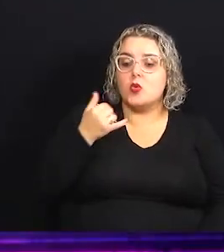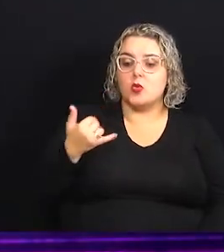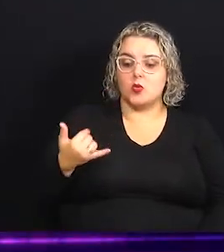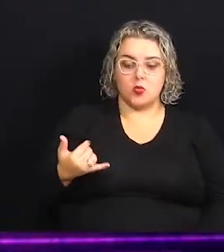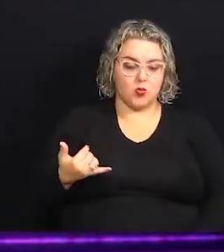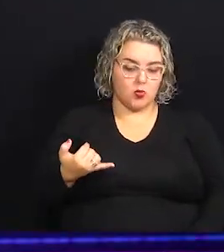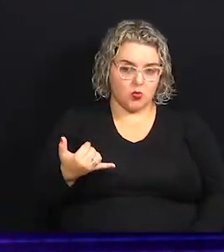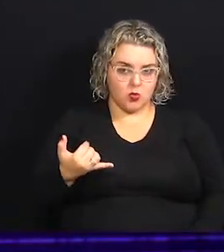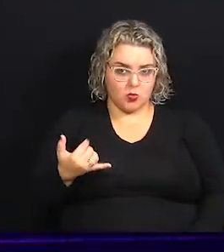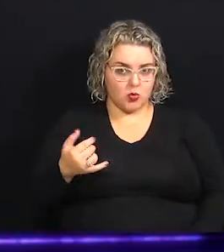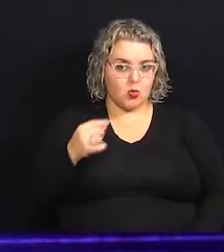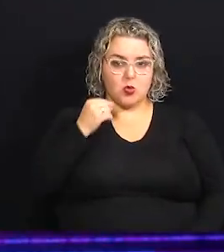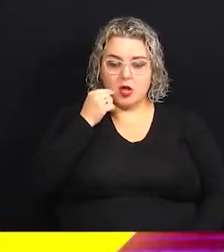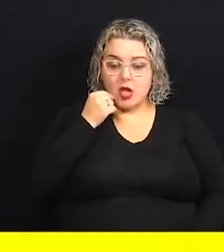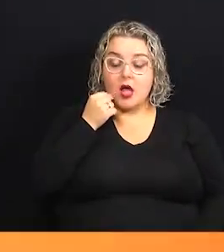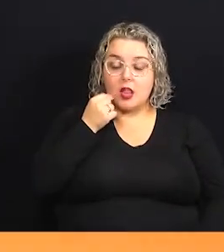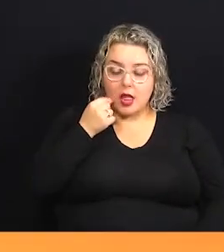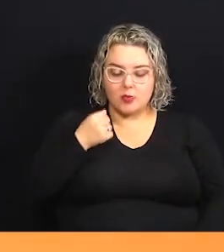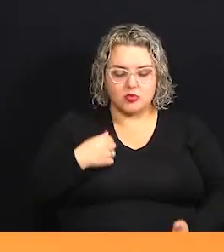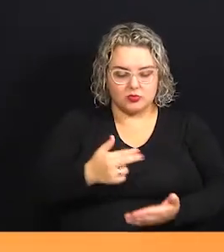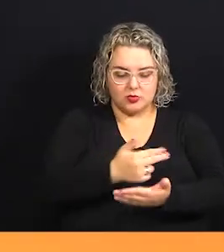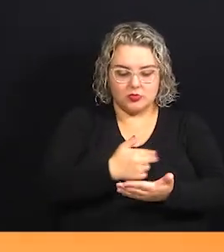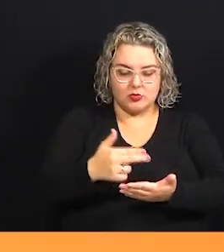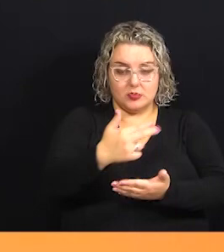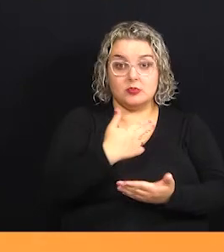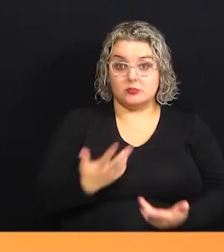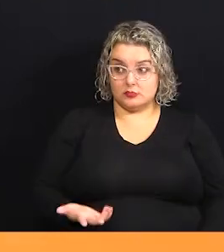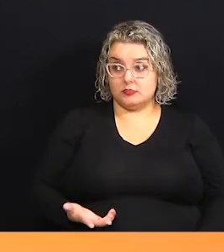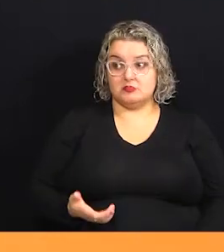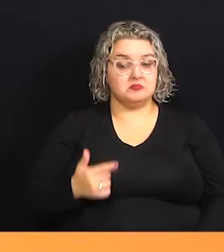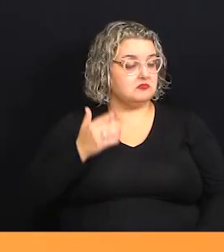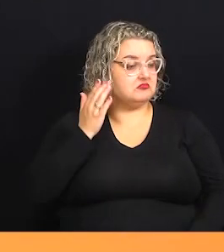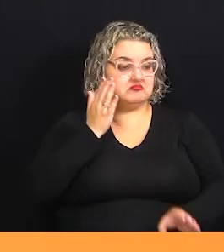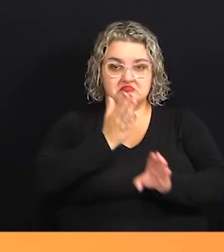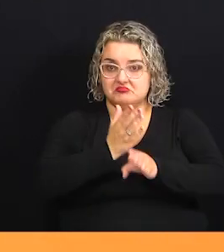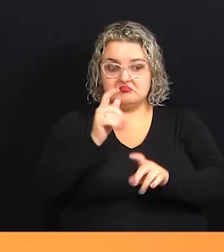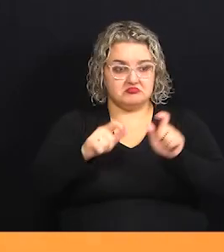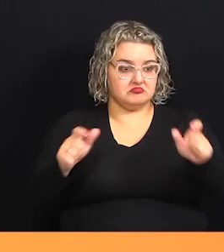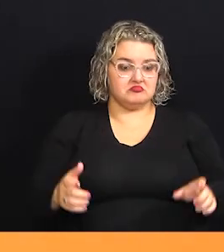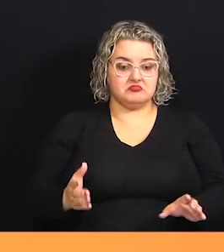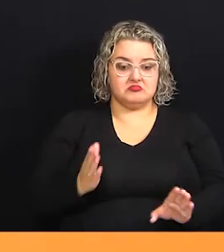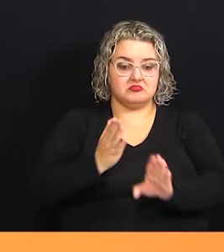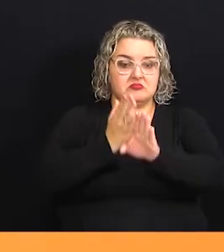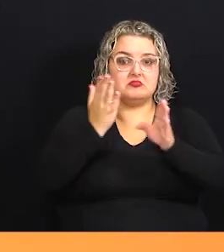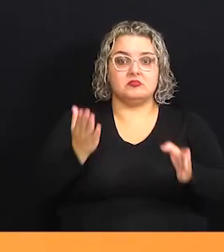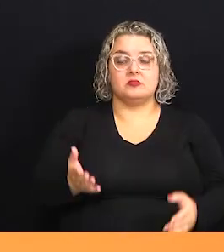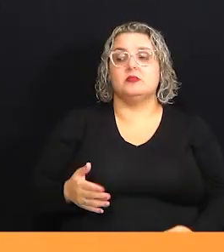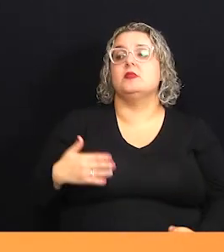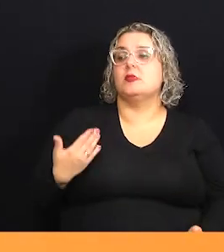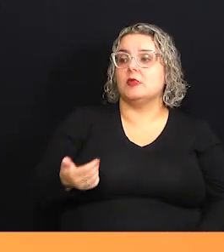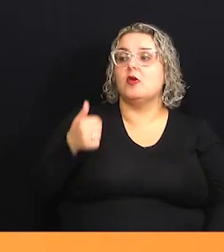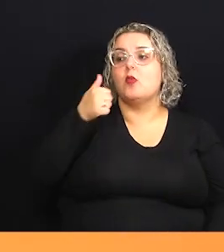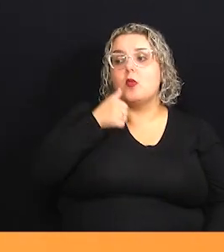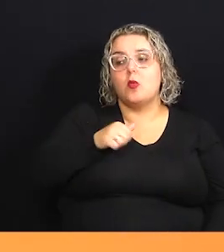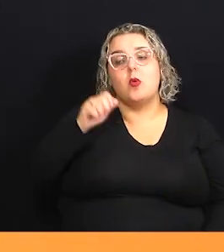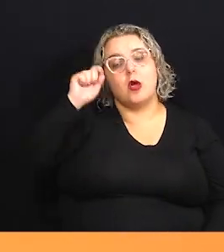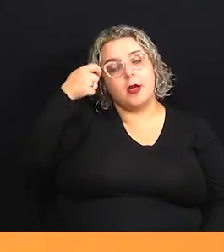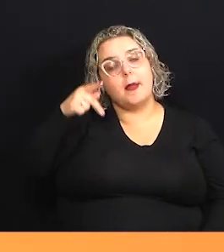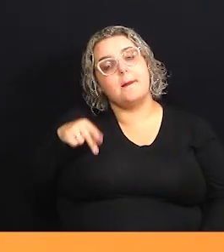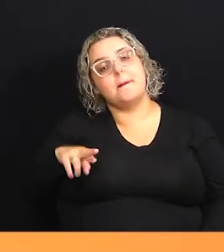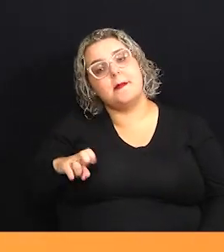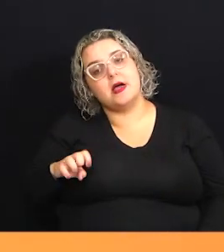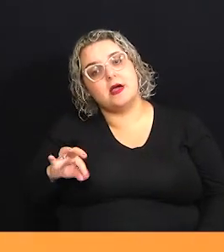pele dela para ela fazer o autorretrato, não encontrou pessoas com quem ela se identificasse. Então a